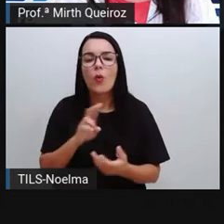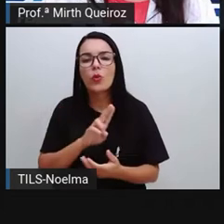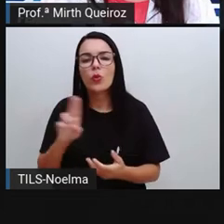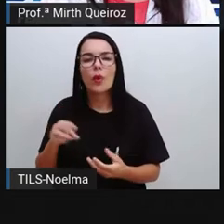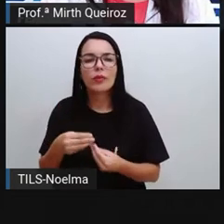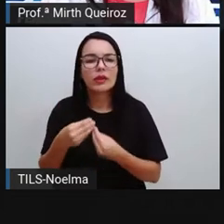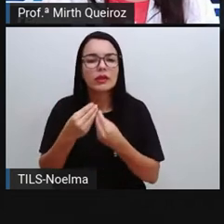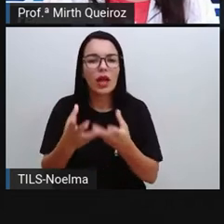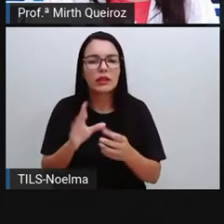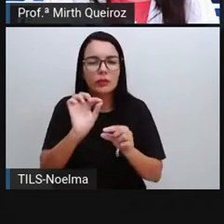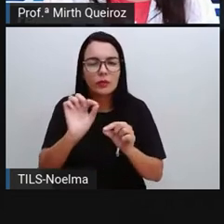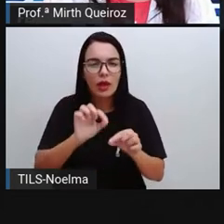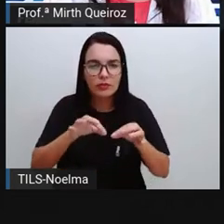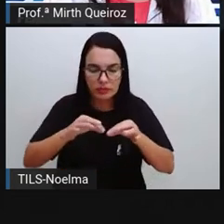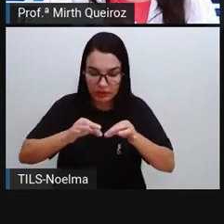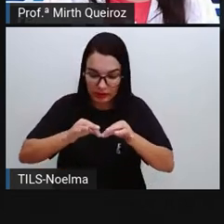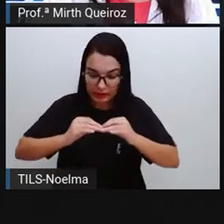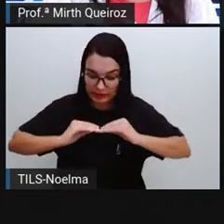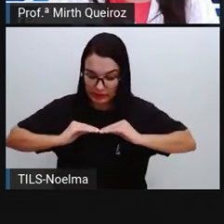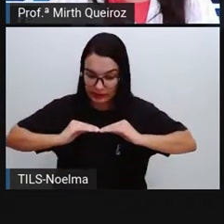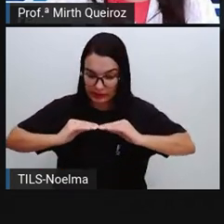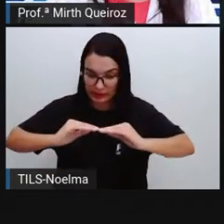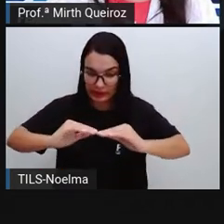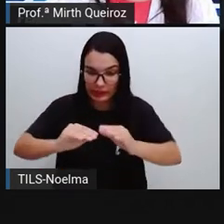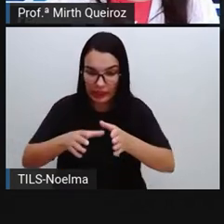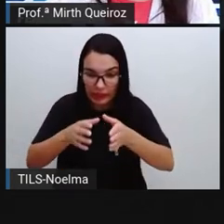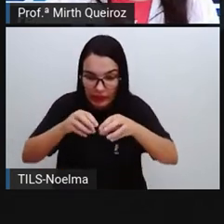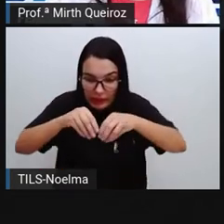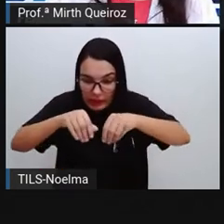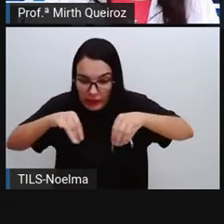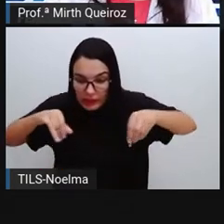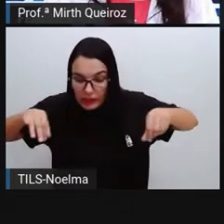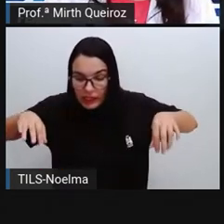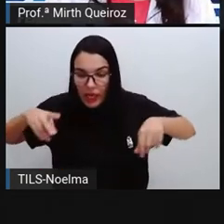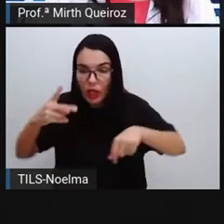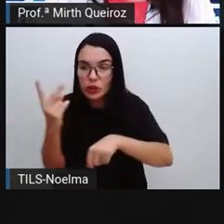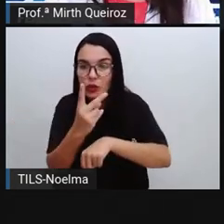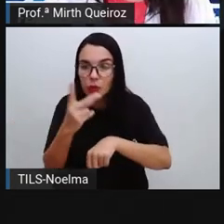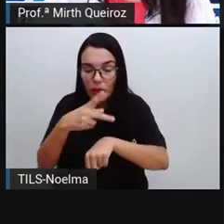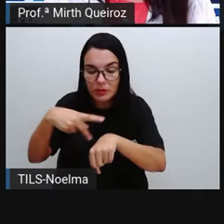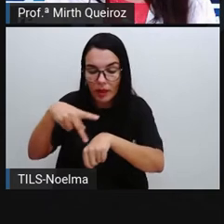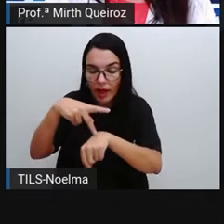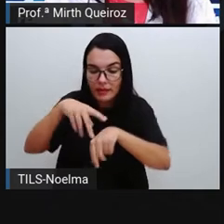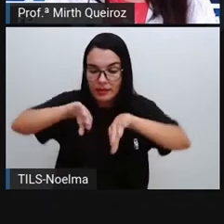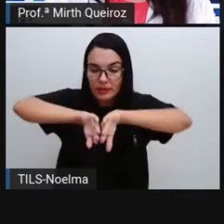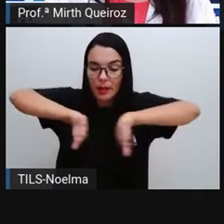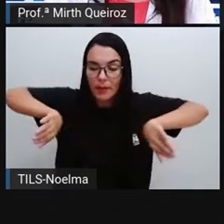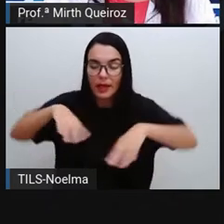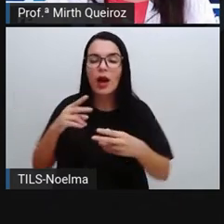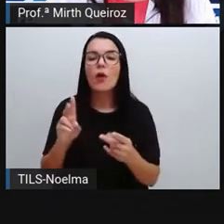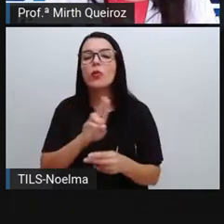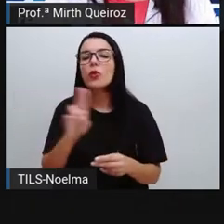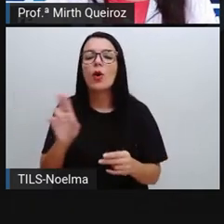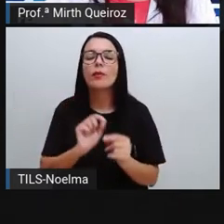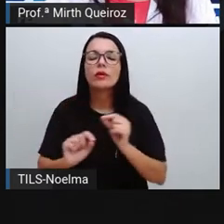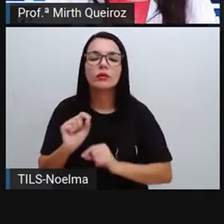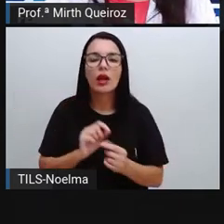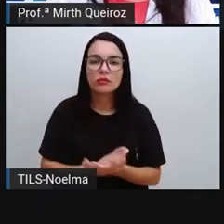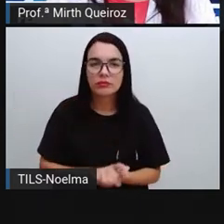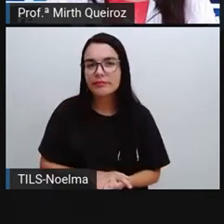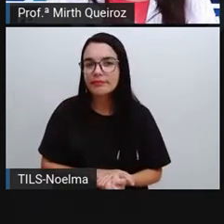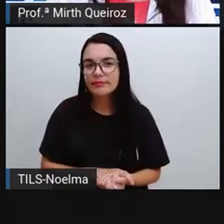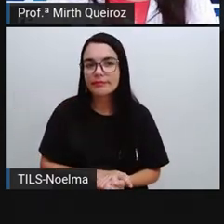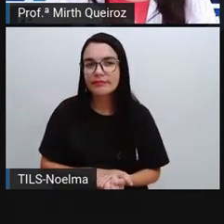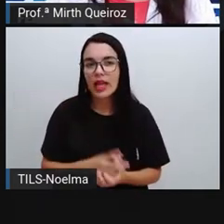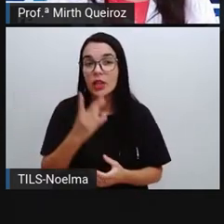dado à faixa de terra que separam dois países? E aí, o que vocês acham aí? O que